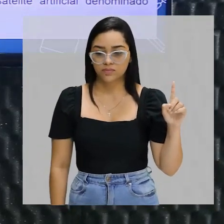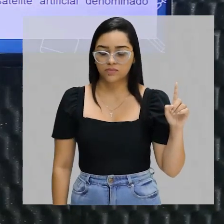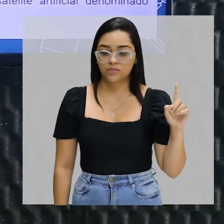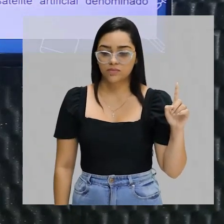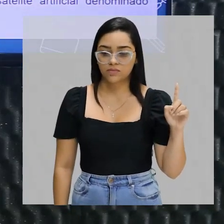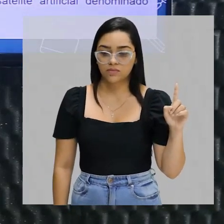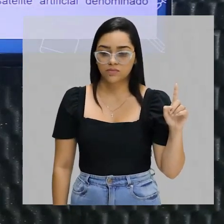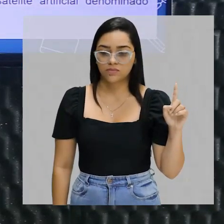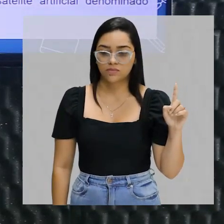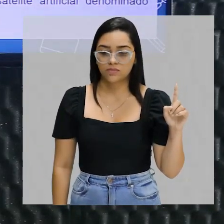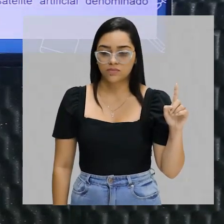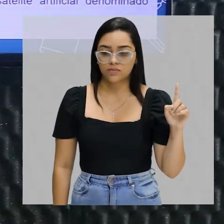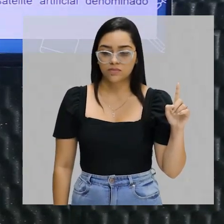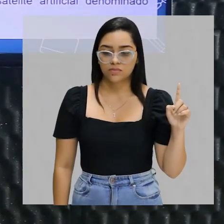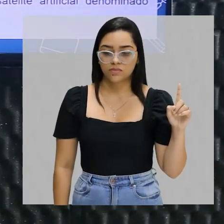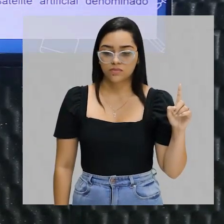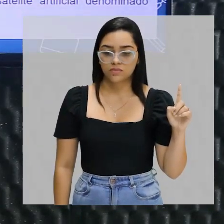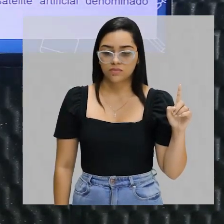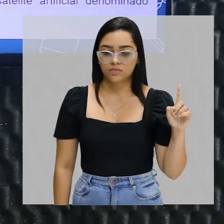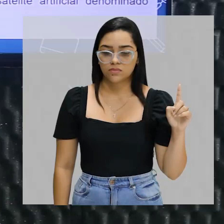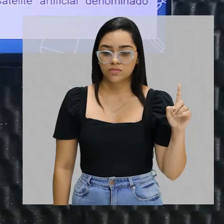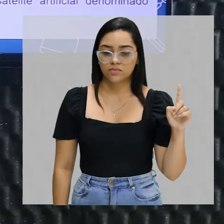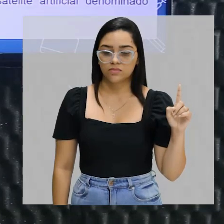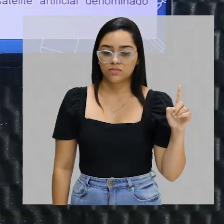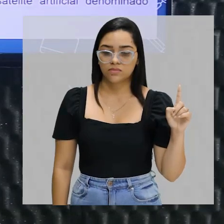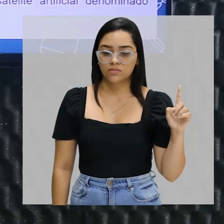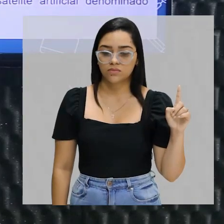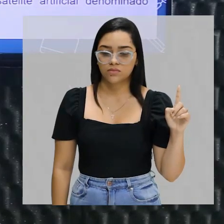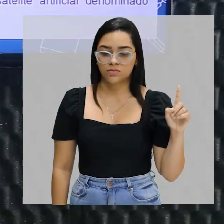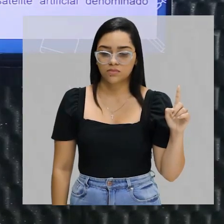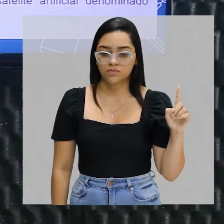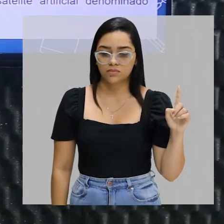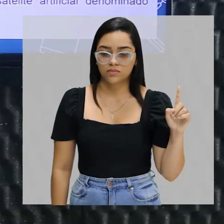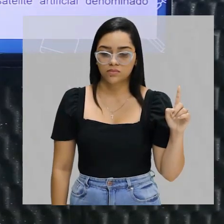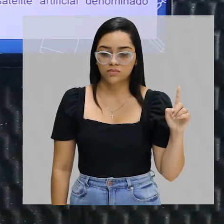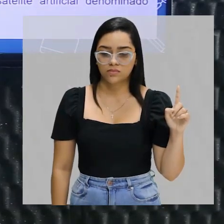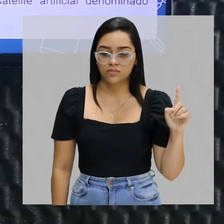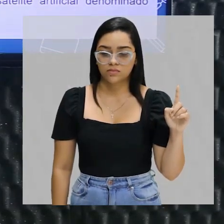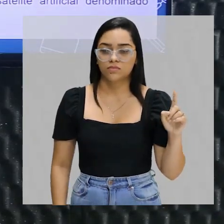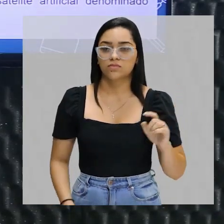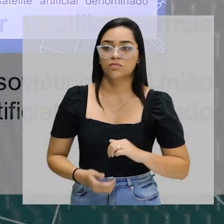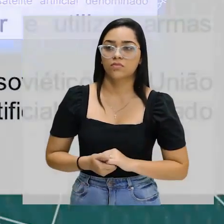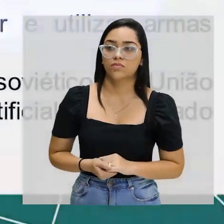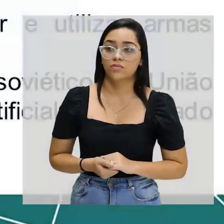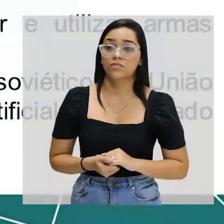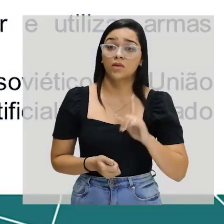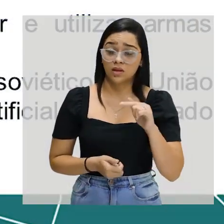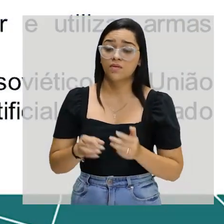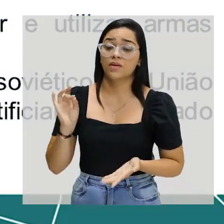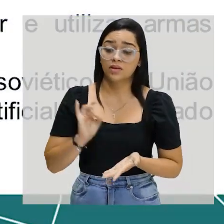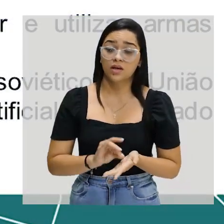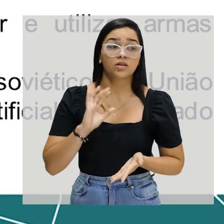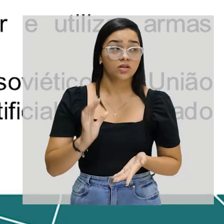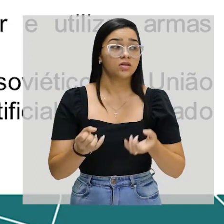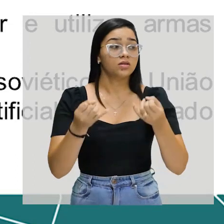53 determinou a seguinte divisão qual é do Norte socialista Coreia do Sul capitalista isso aqui galera Na verdade eu acabei de falar